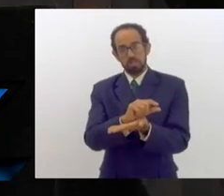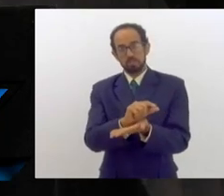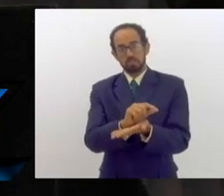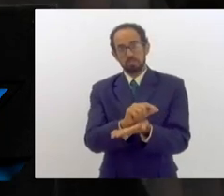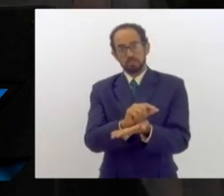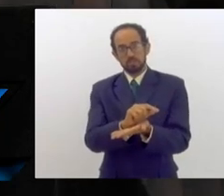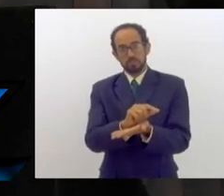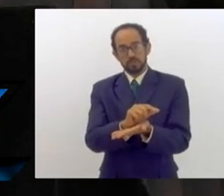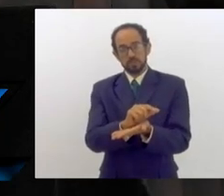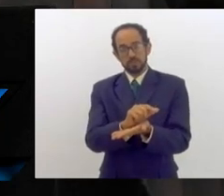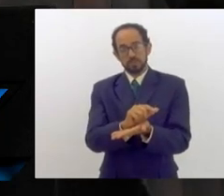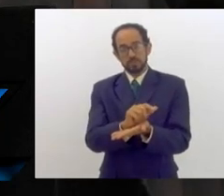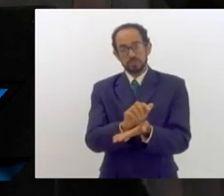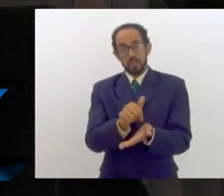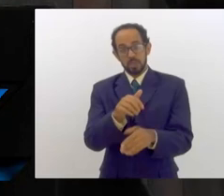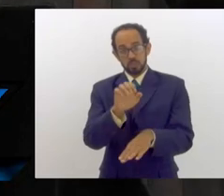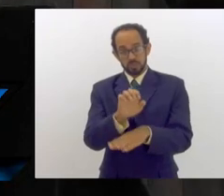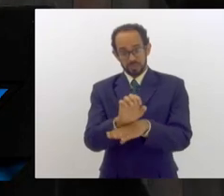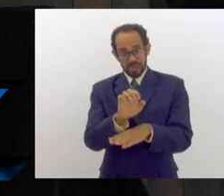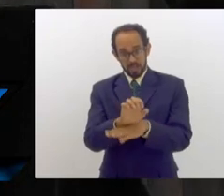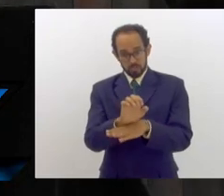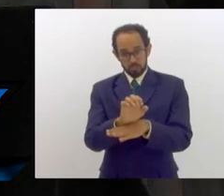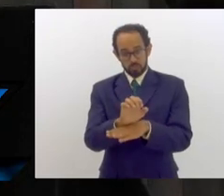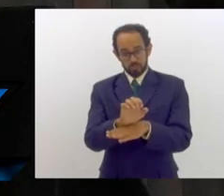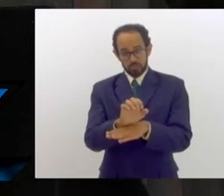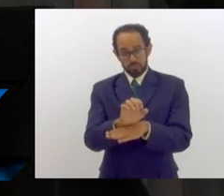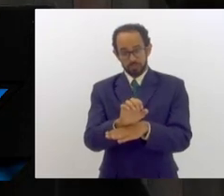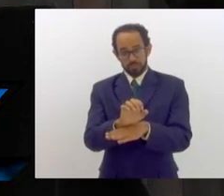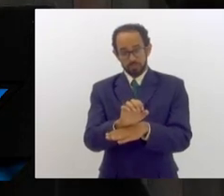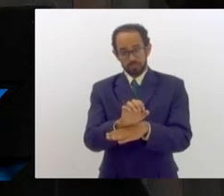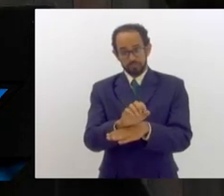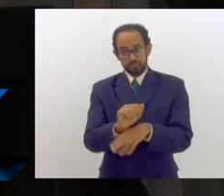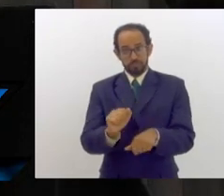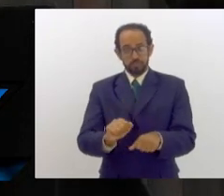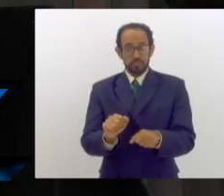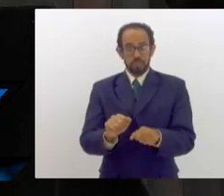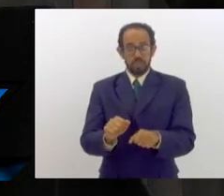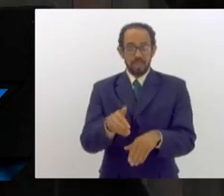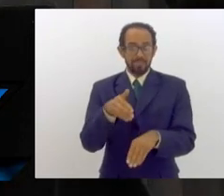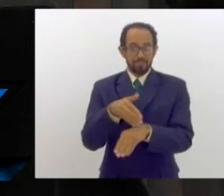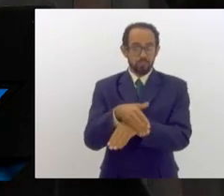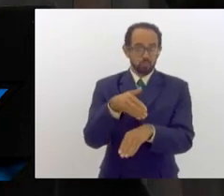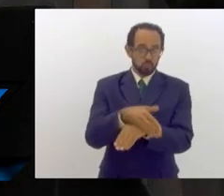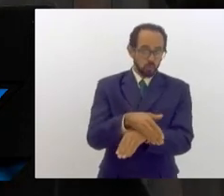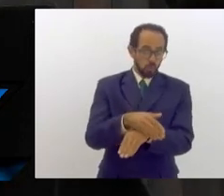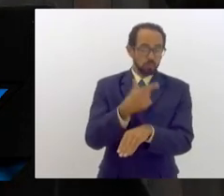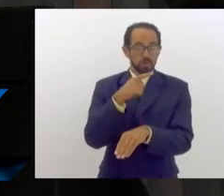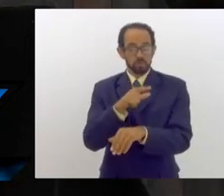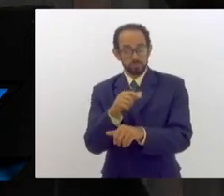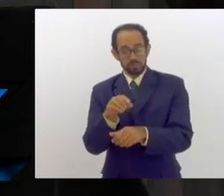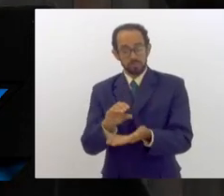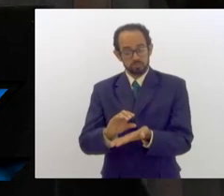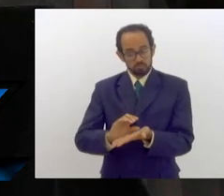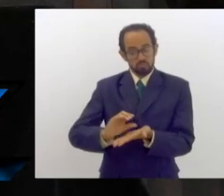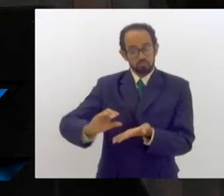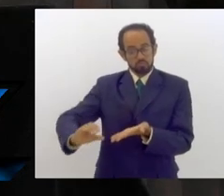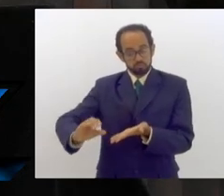e o estado no meio do caminho entrou para dar algum nível de subsídio